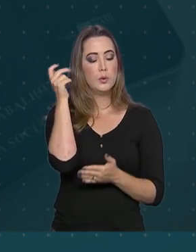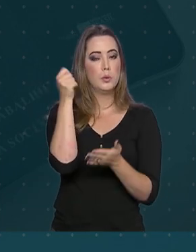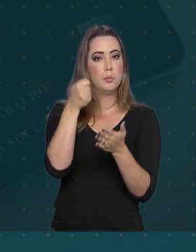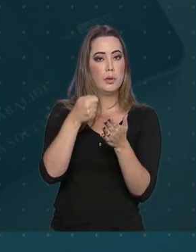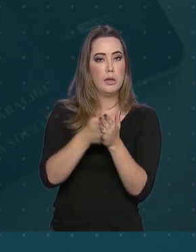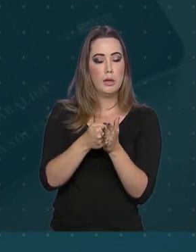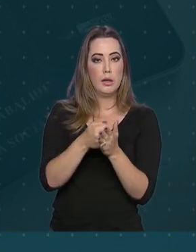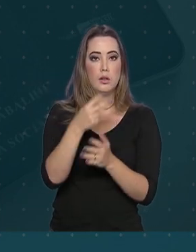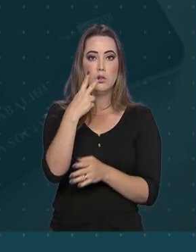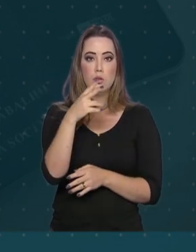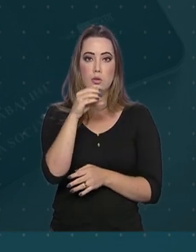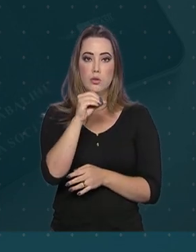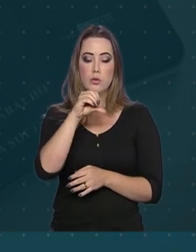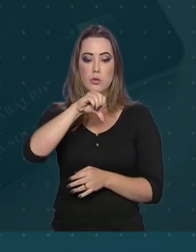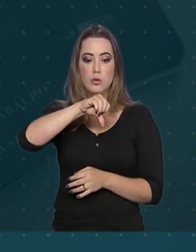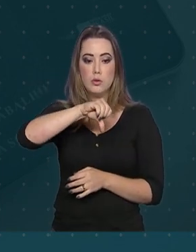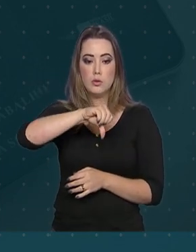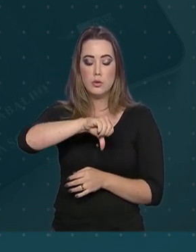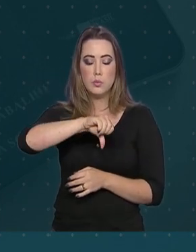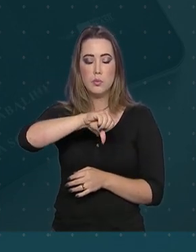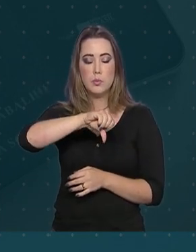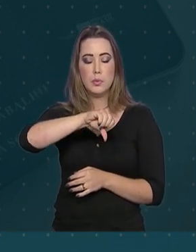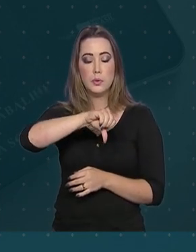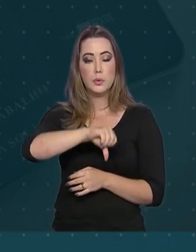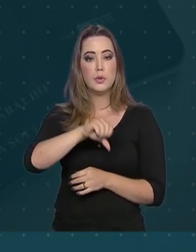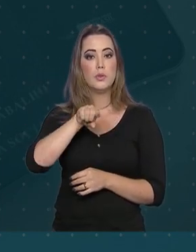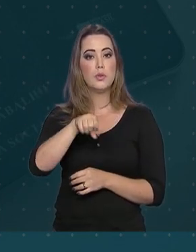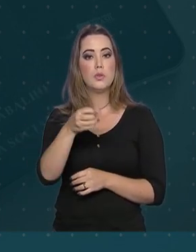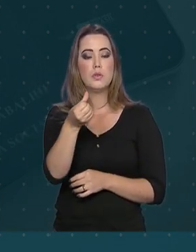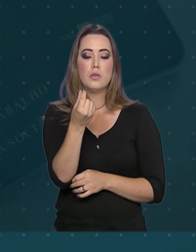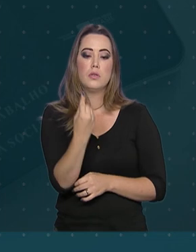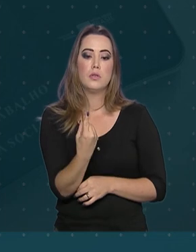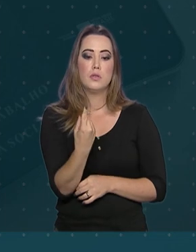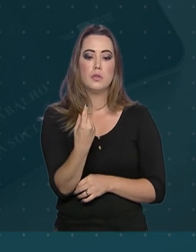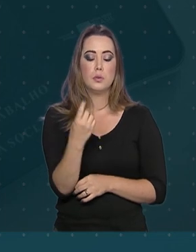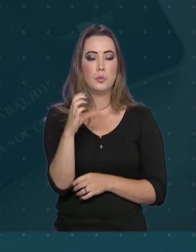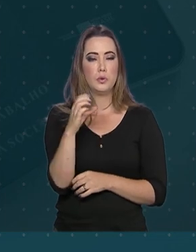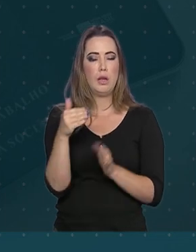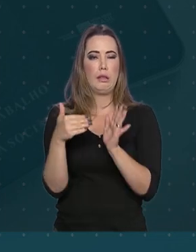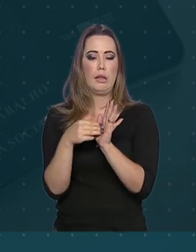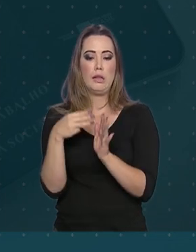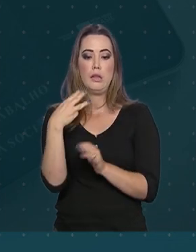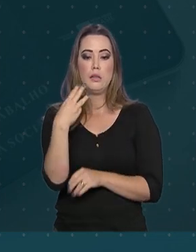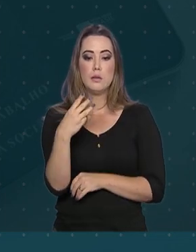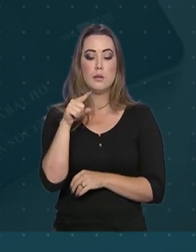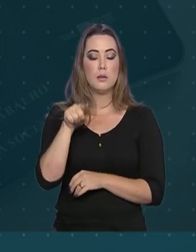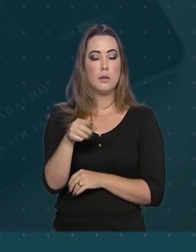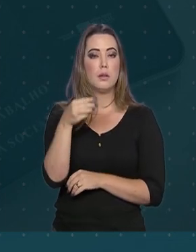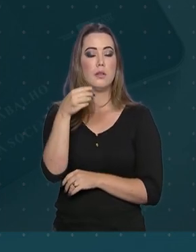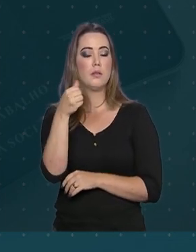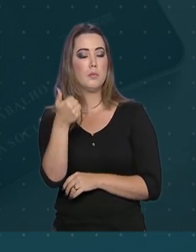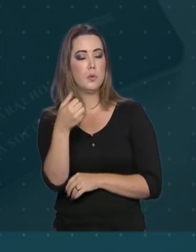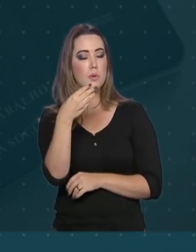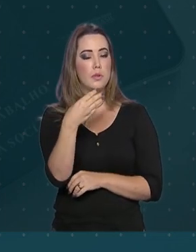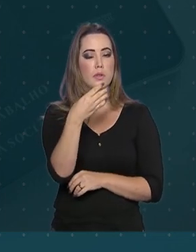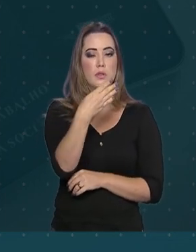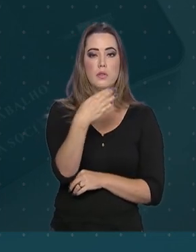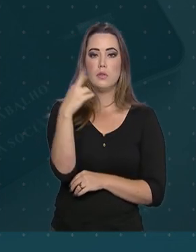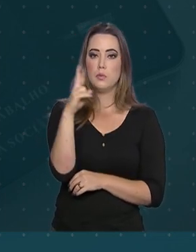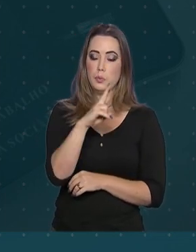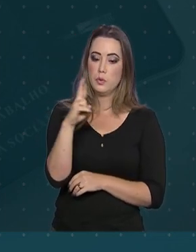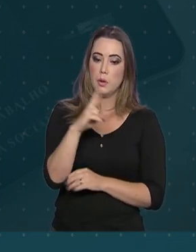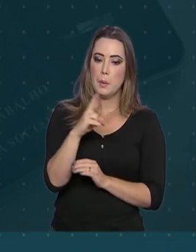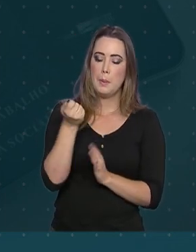.089,61 e R$.134,40,